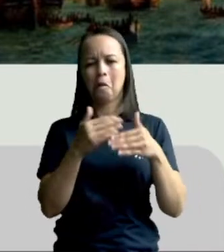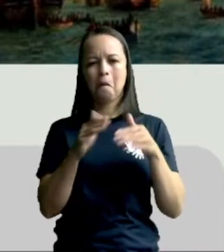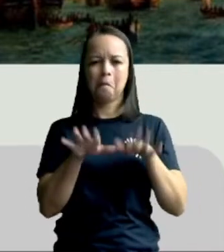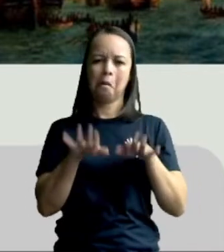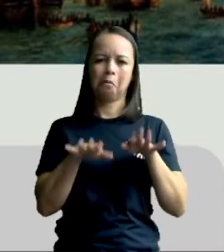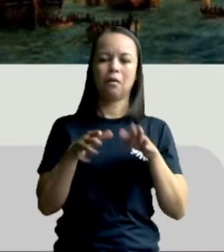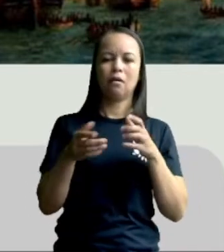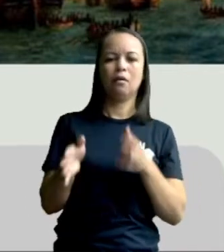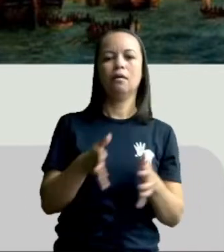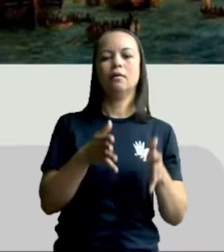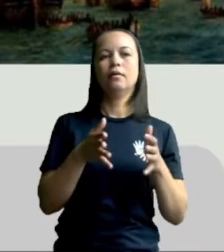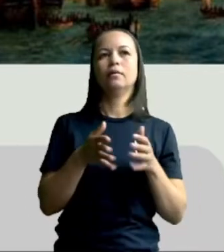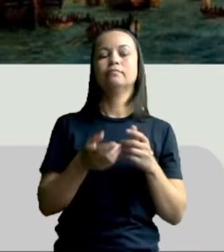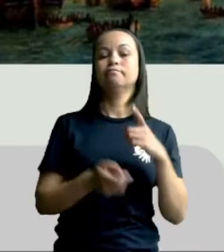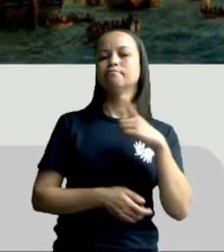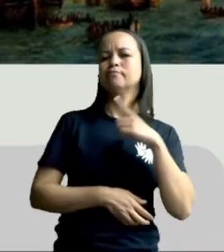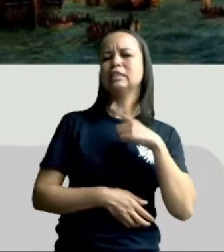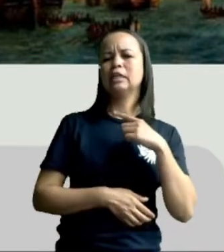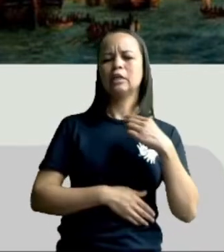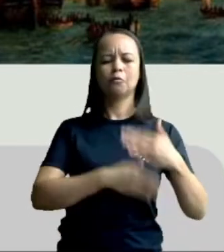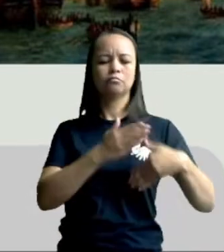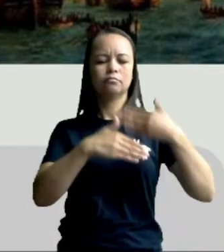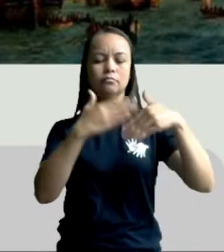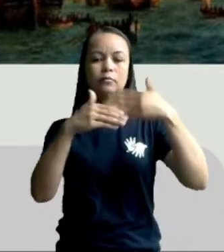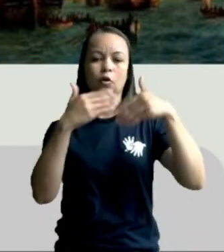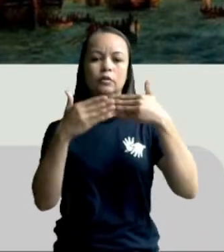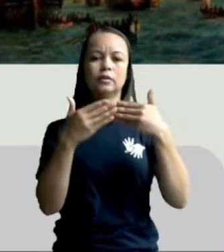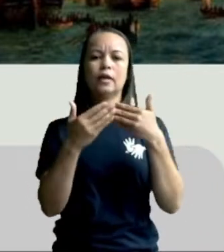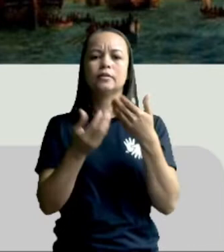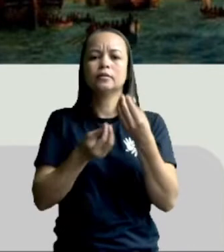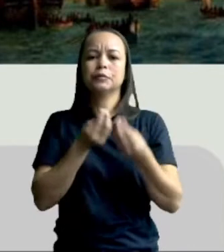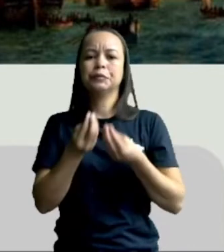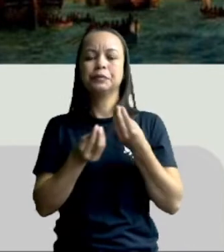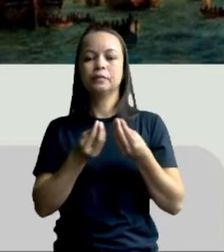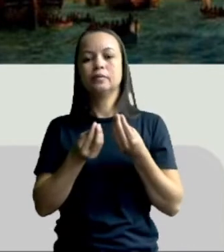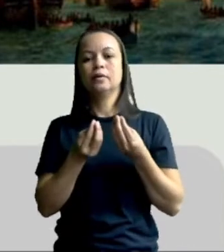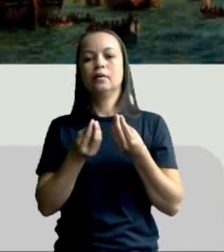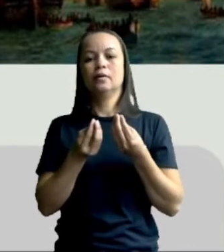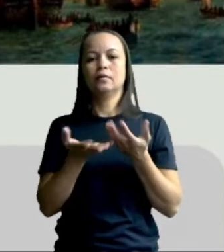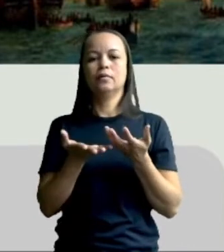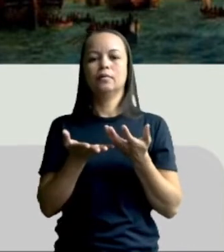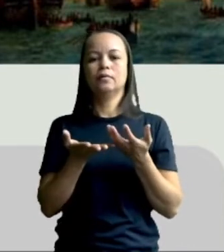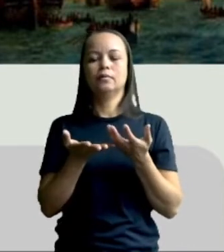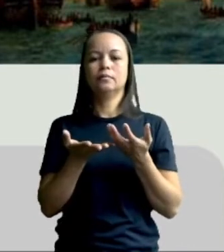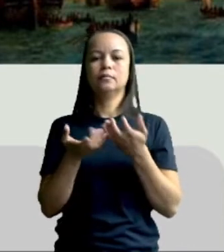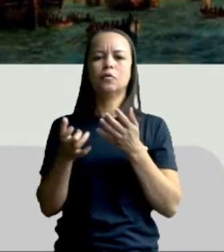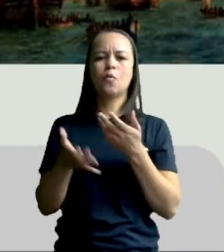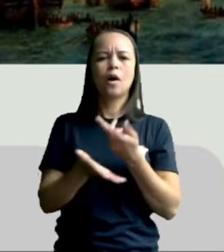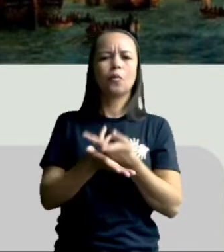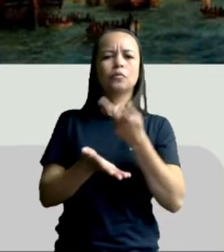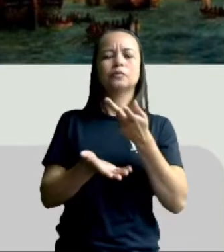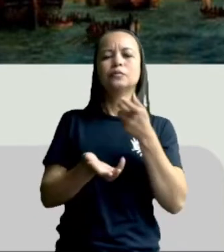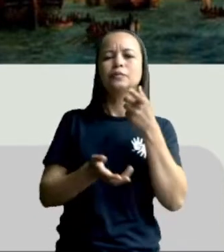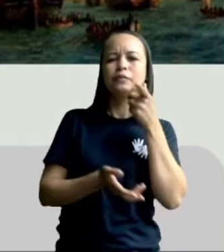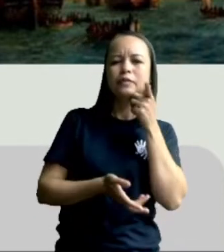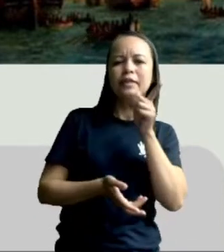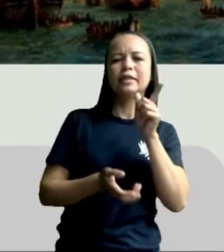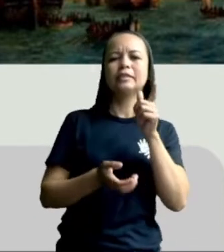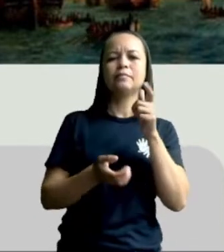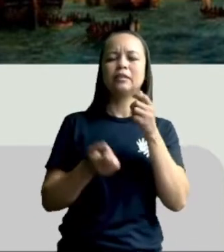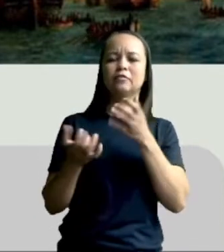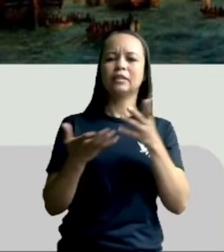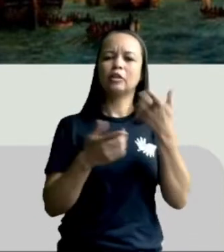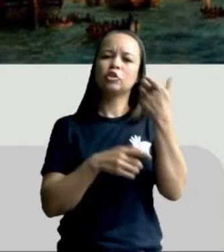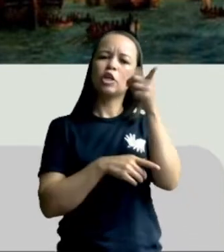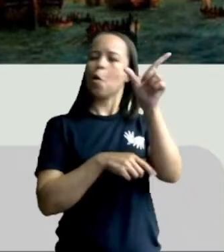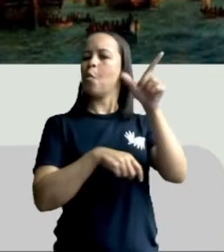como eles tinham todo um processo que dava a ele mais vantagem do que qualquer outro